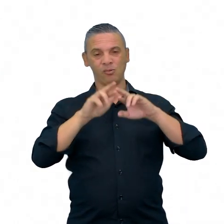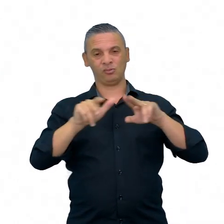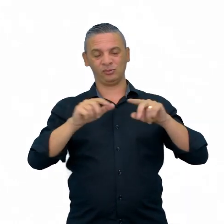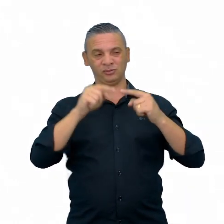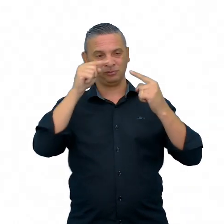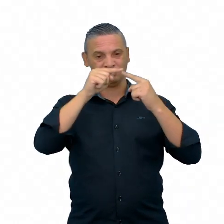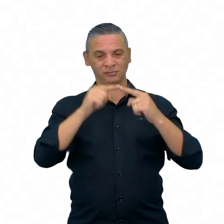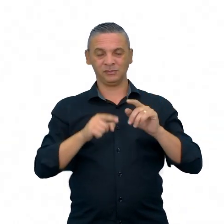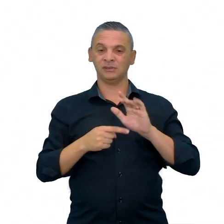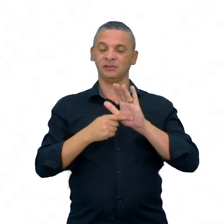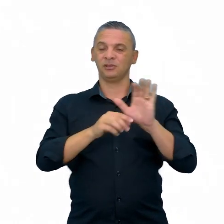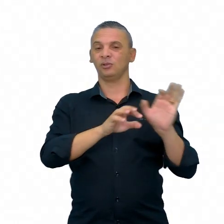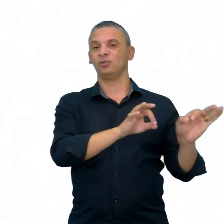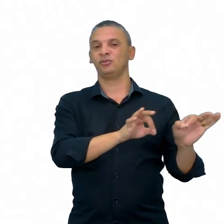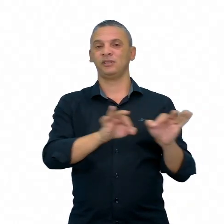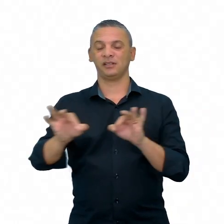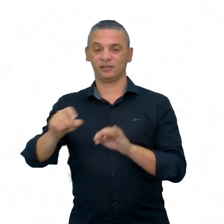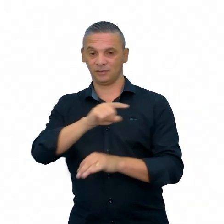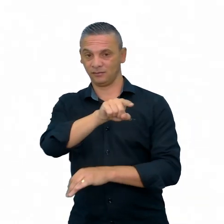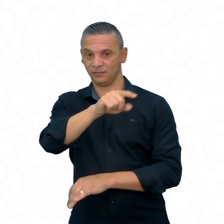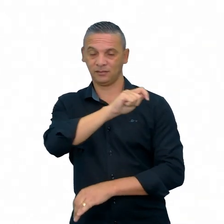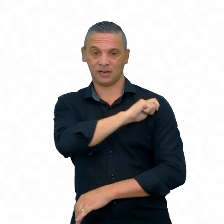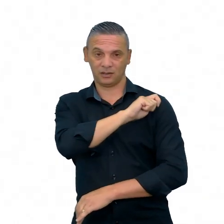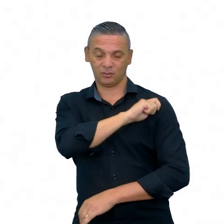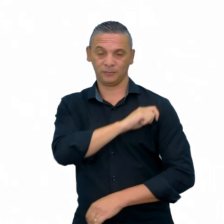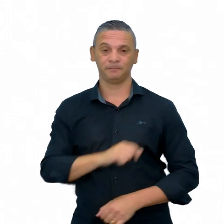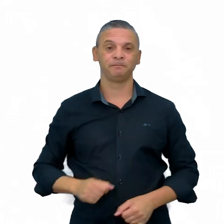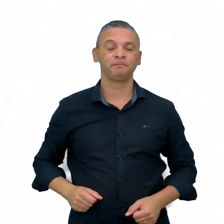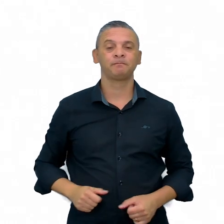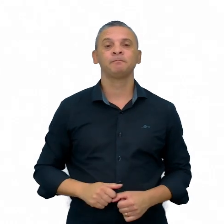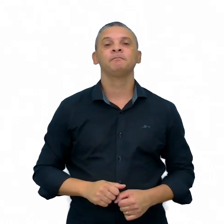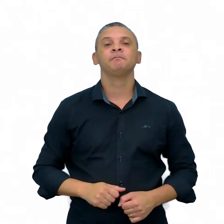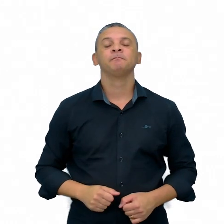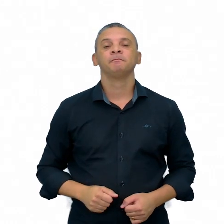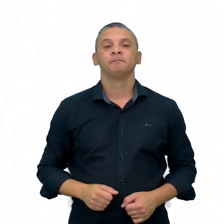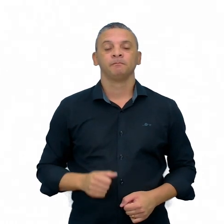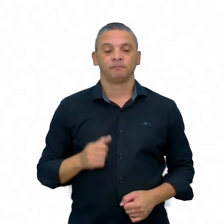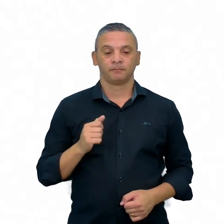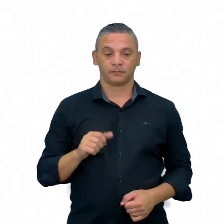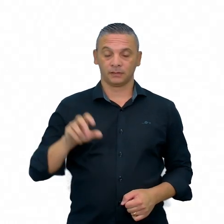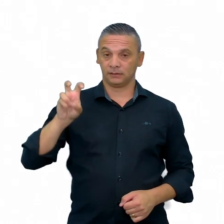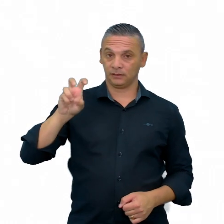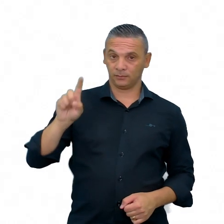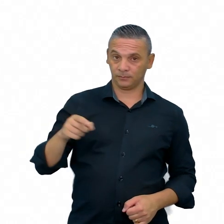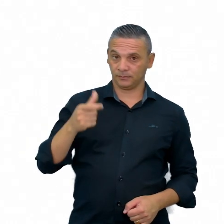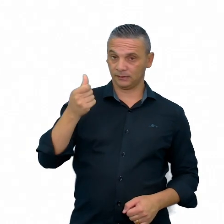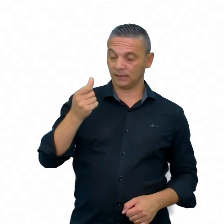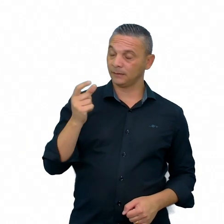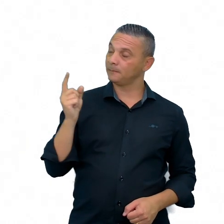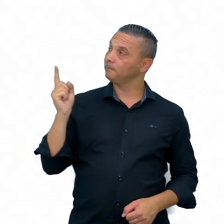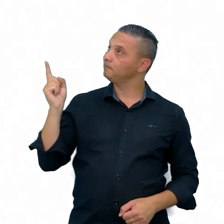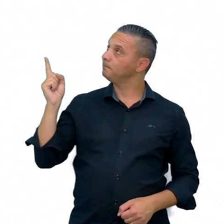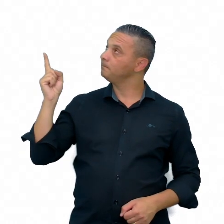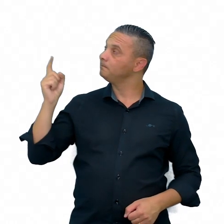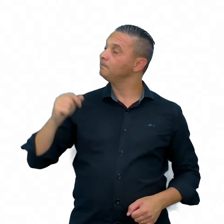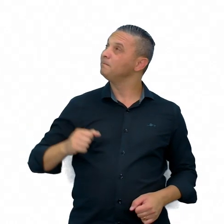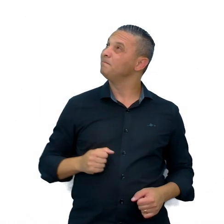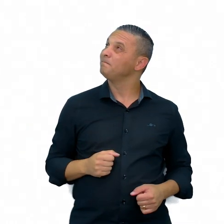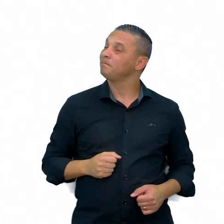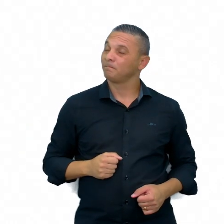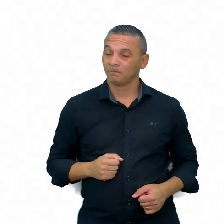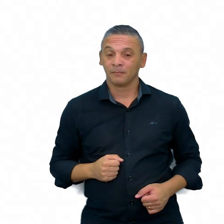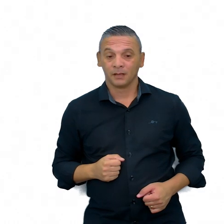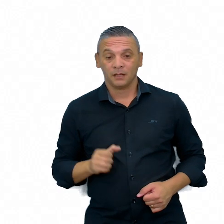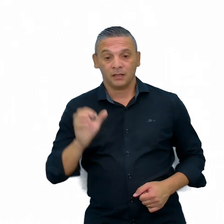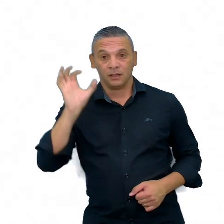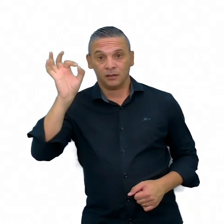aqui do cotidiano desse estudante. Na aula 5 e 6, nós temos a proporcionalidade direta